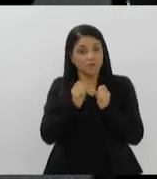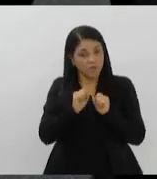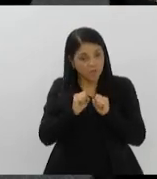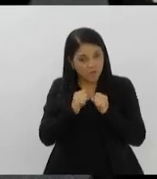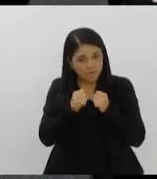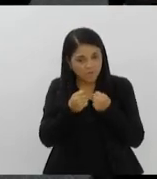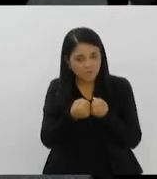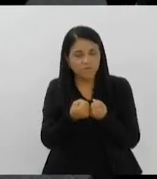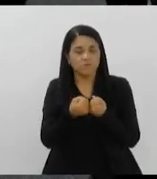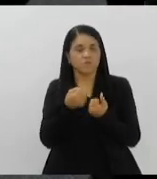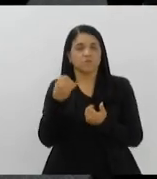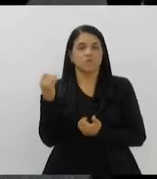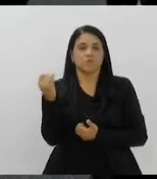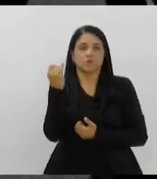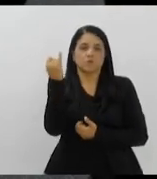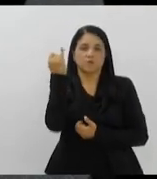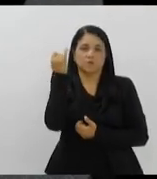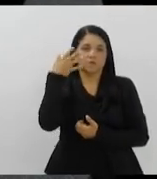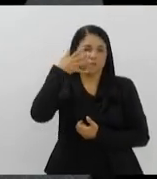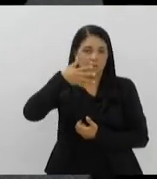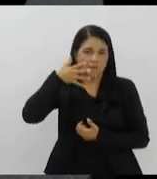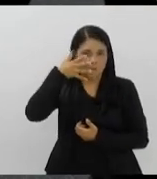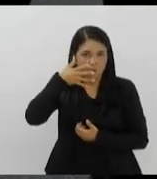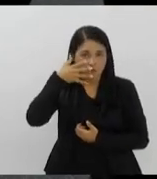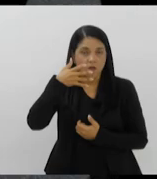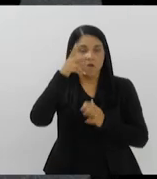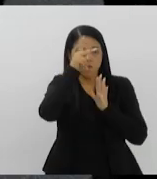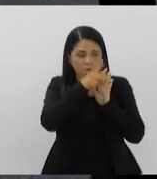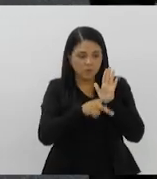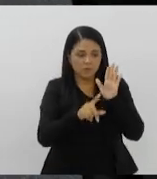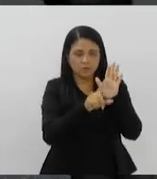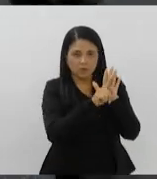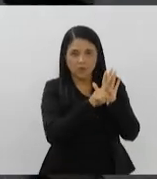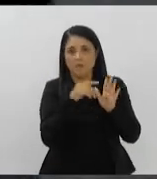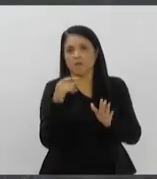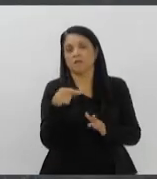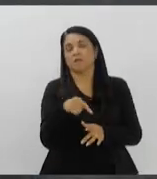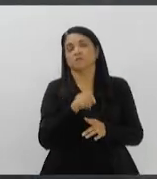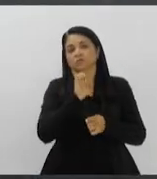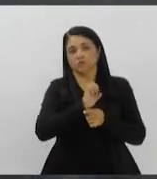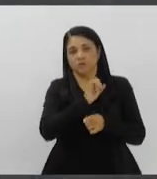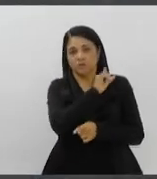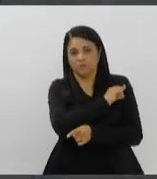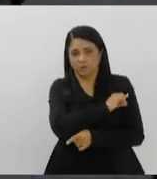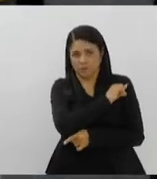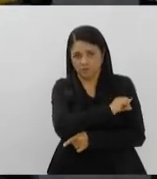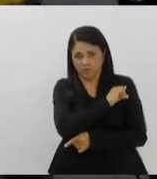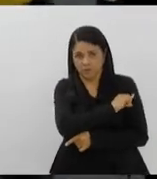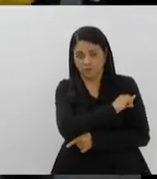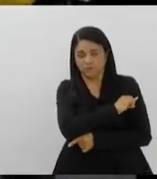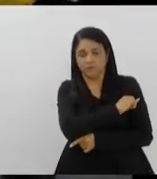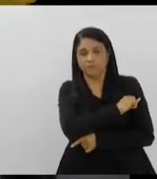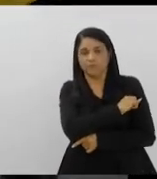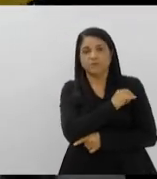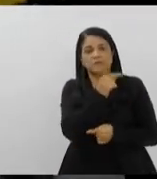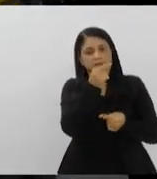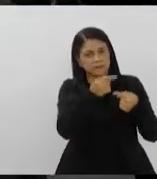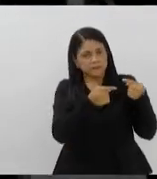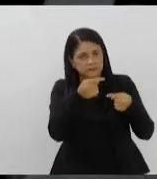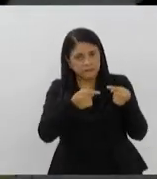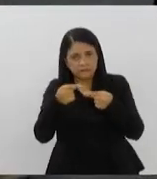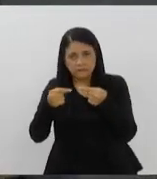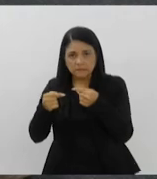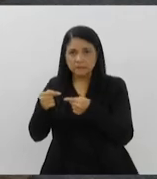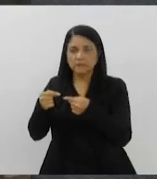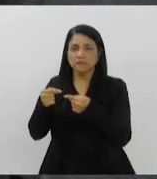a importância que tem de um projeto de lei como esse no nosso Estado, para a gente debater